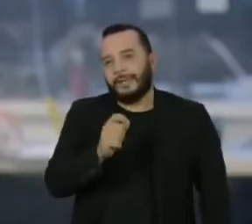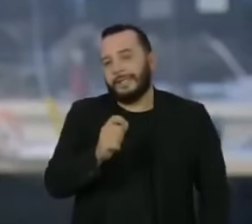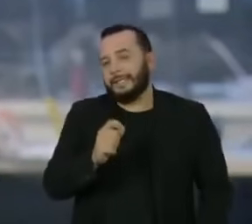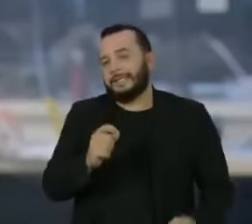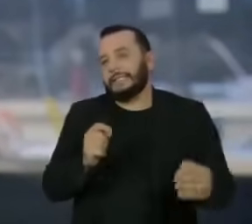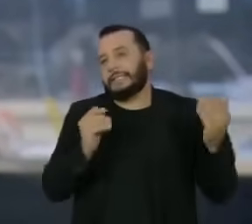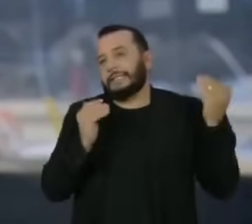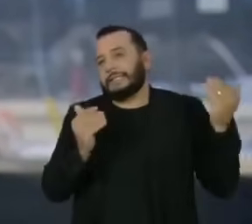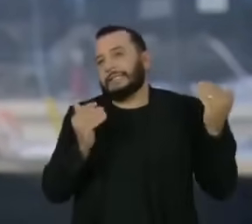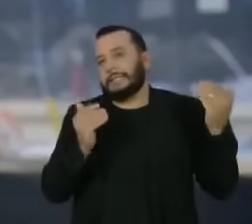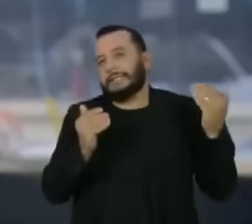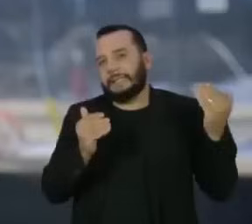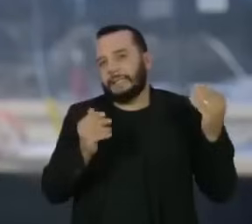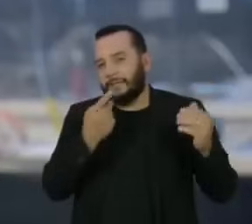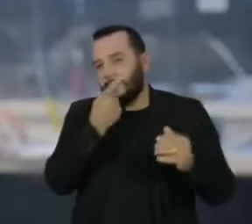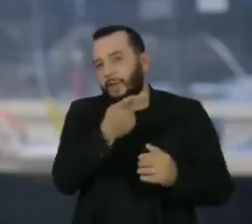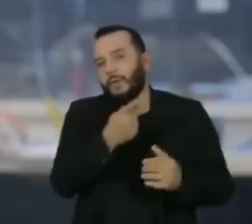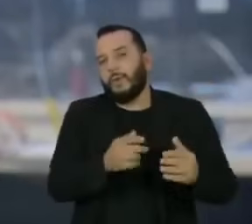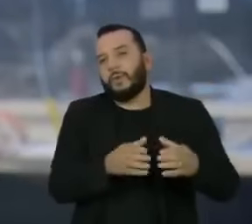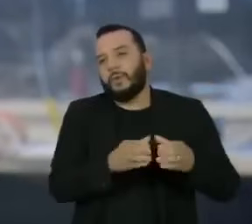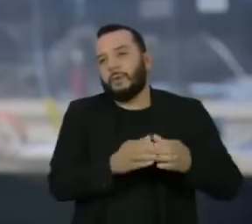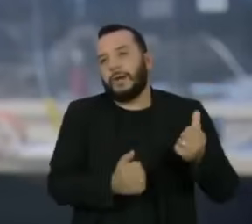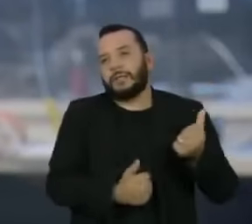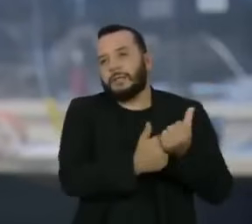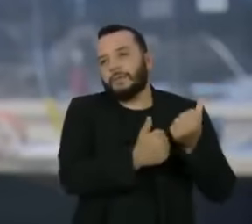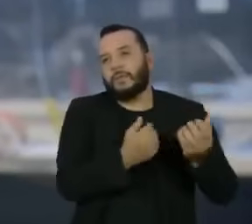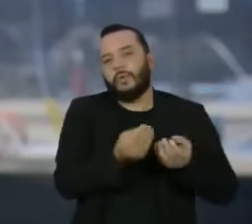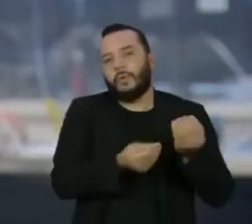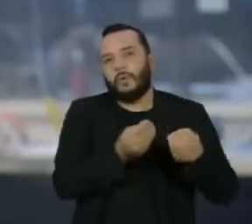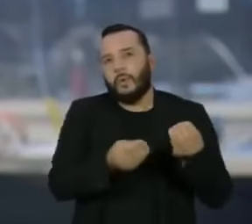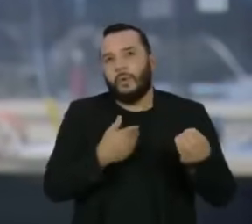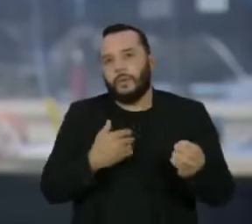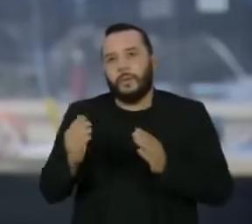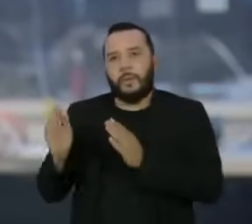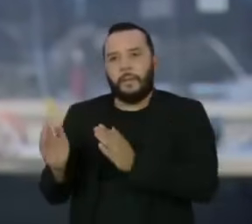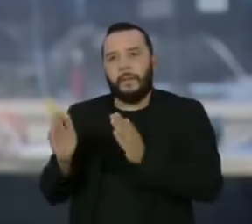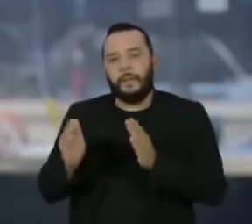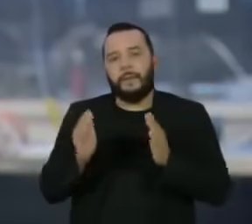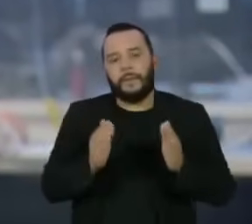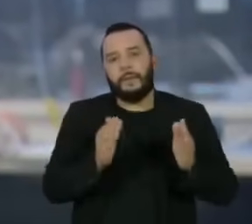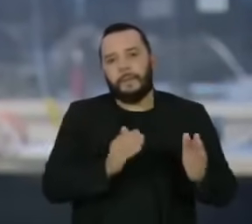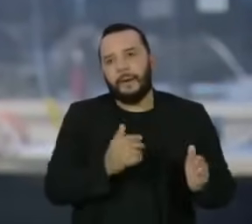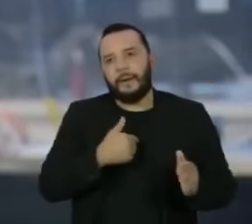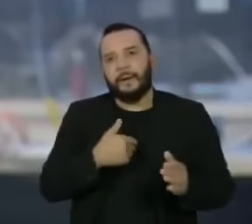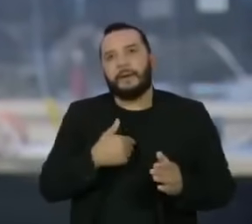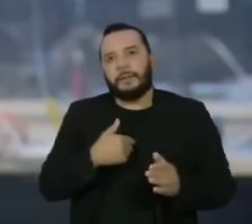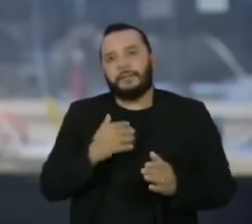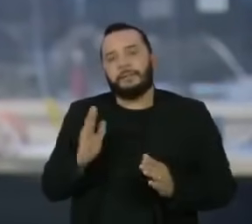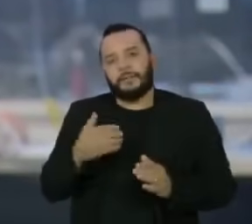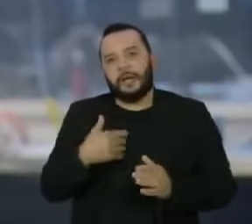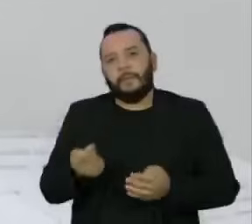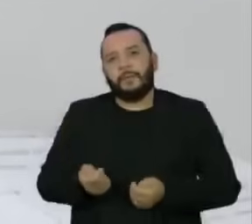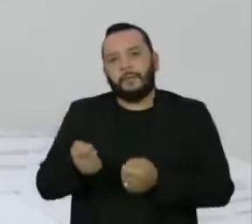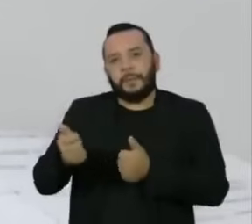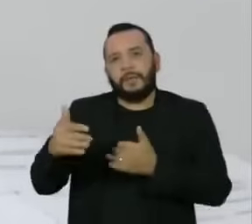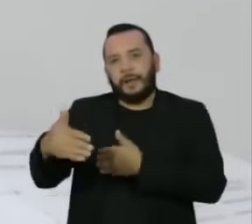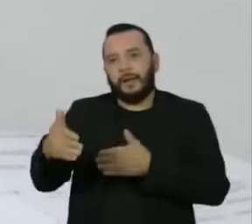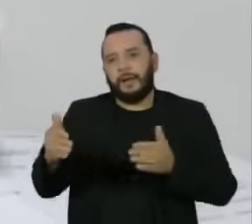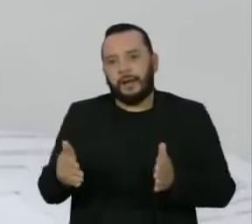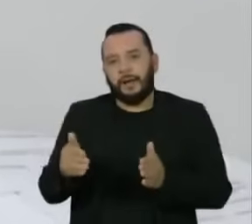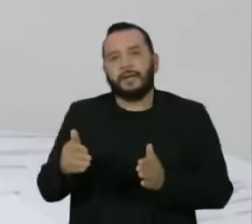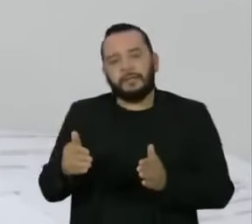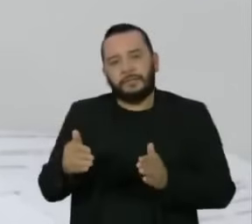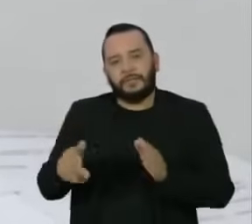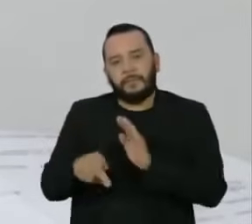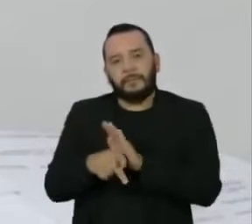intrigante. Aos assessores, ele explica o passo a passo de como receber propinas em caixas de sapato.